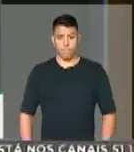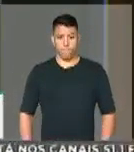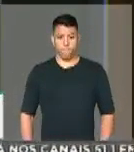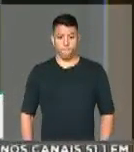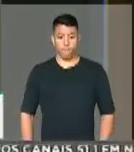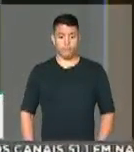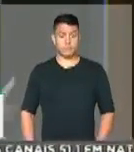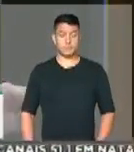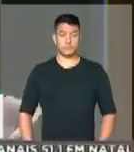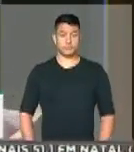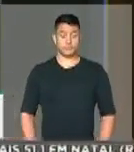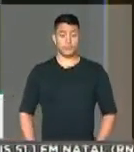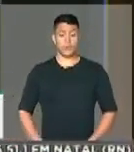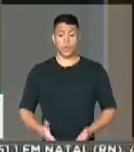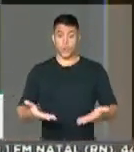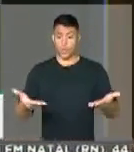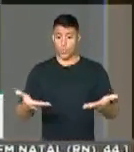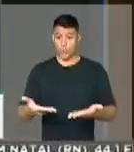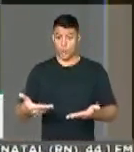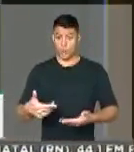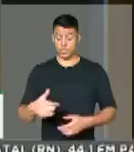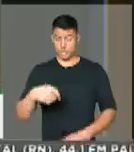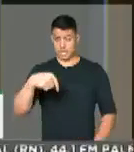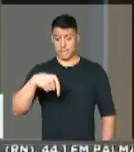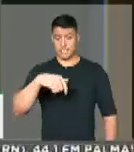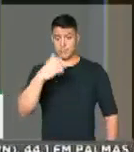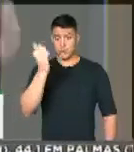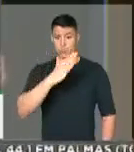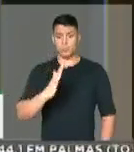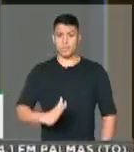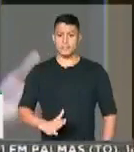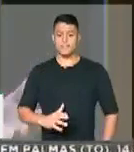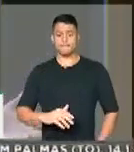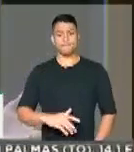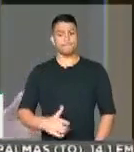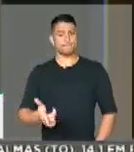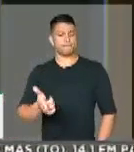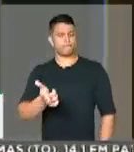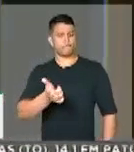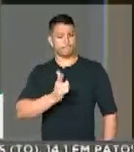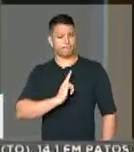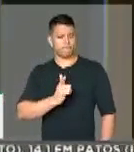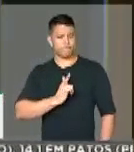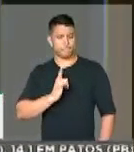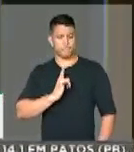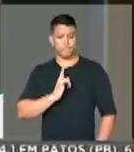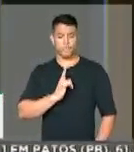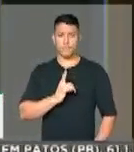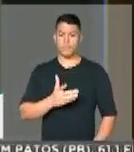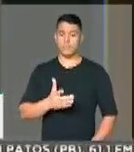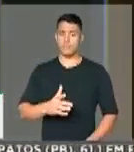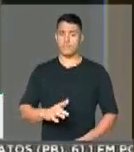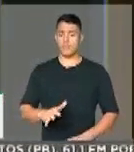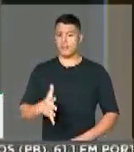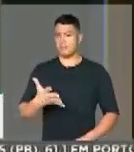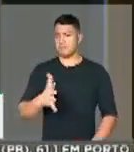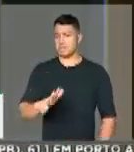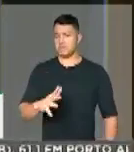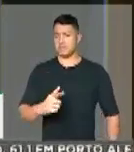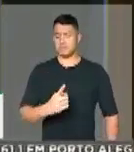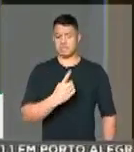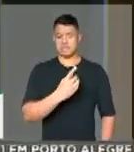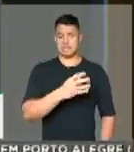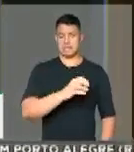alimentada. Hoje no Brasil, estudam ou trabalham nas unidades só de